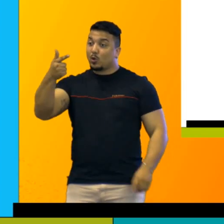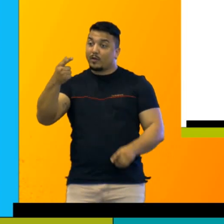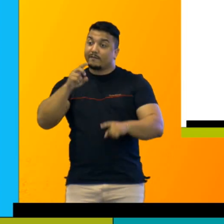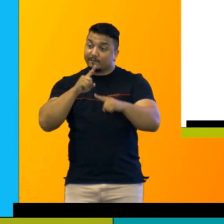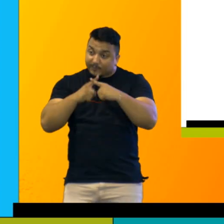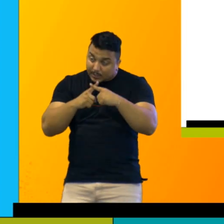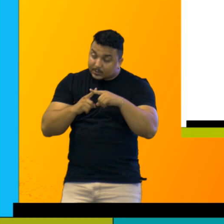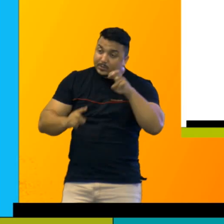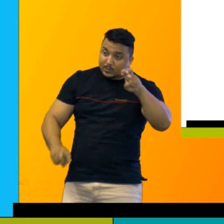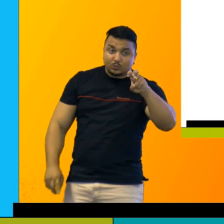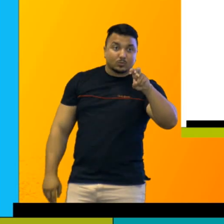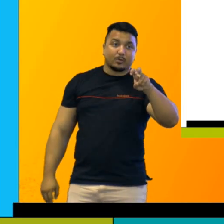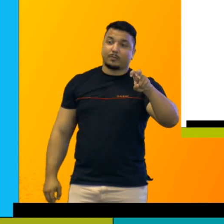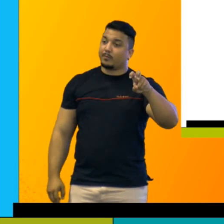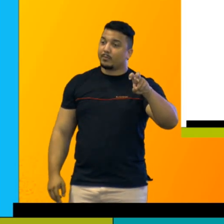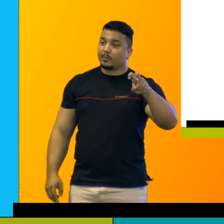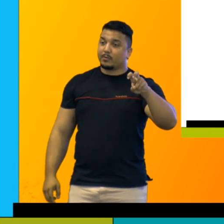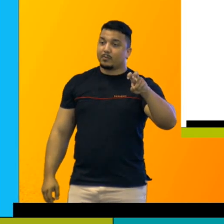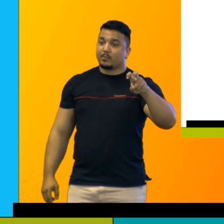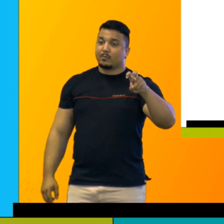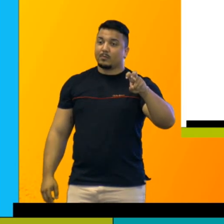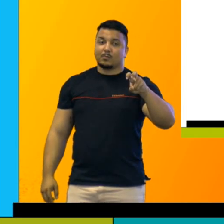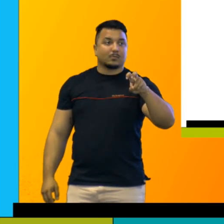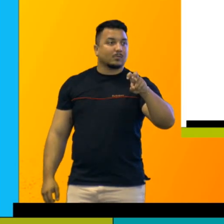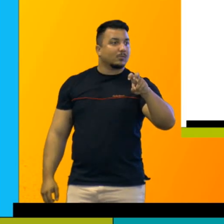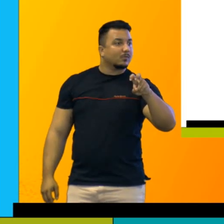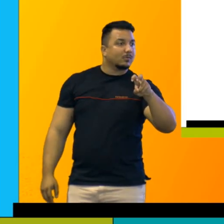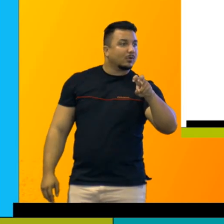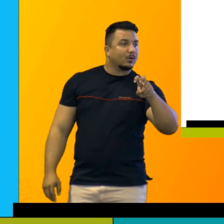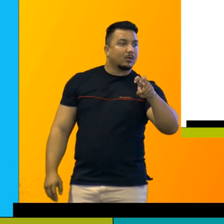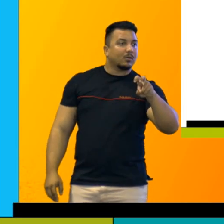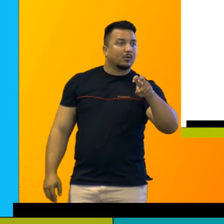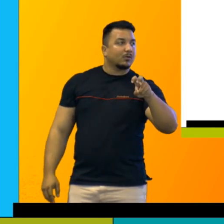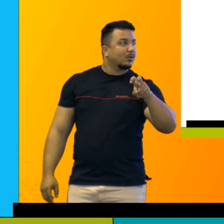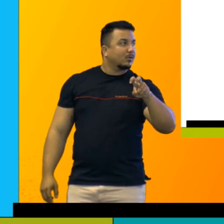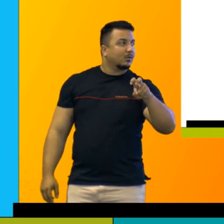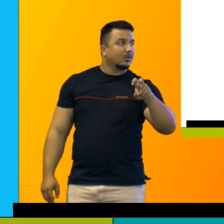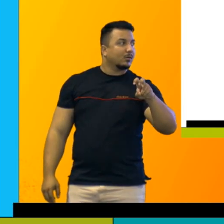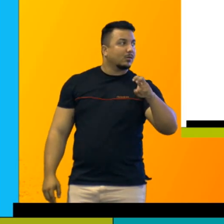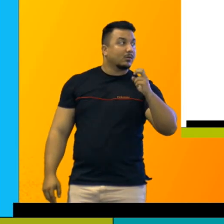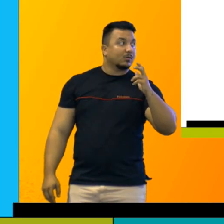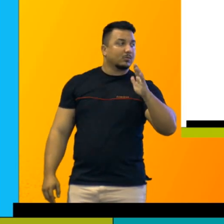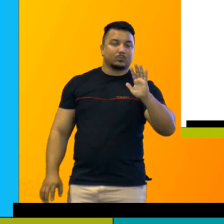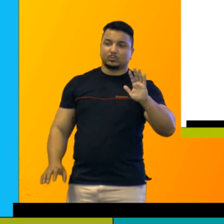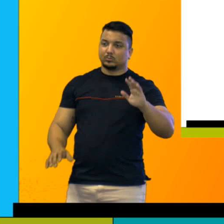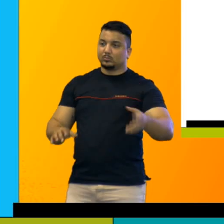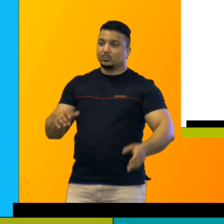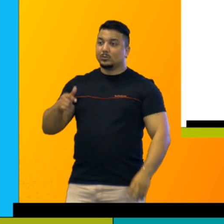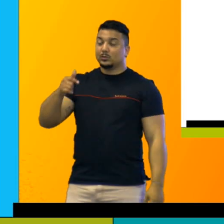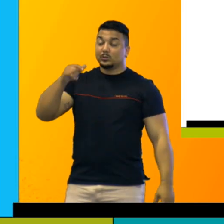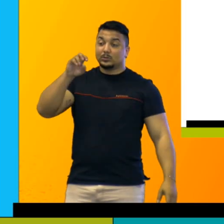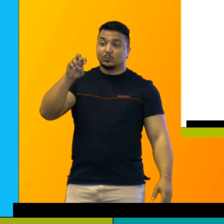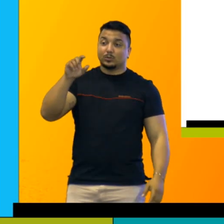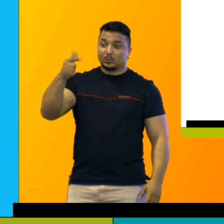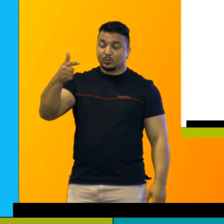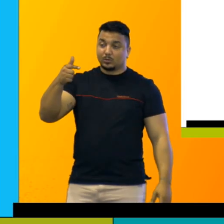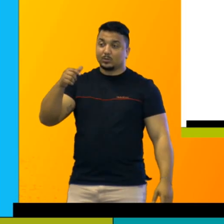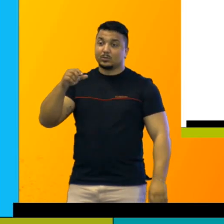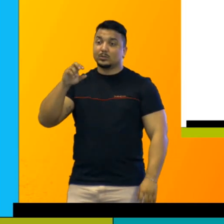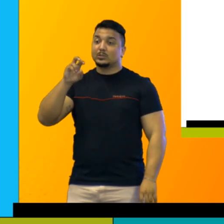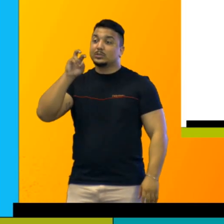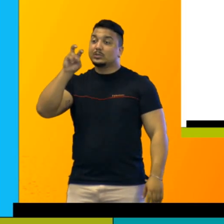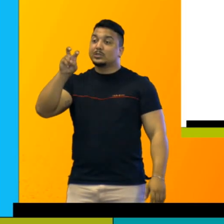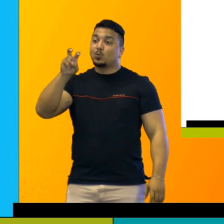52 vezes 5. Faz rápido de cabeça. Mais fácil, né? 52, né? Quanto